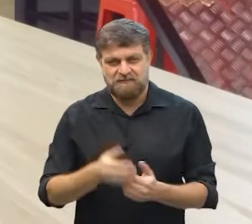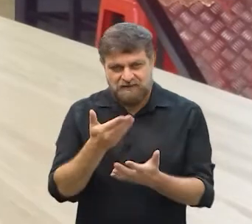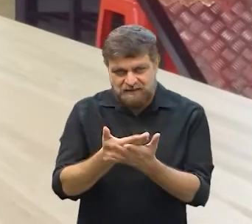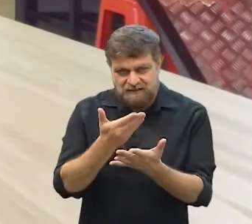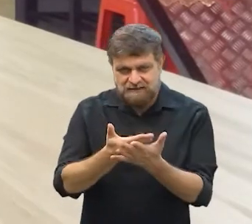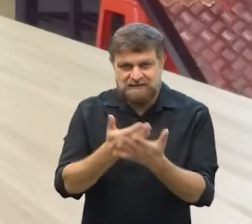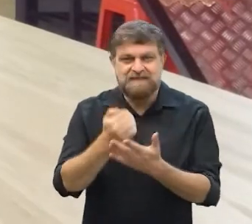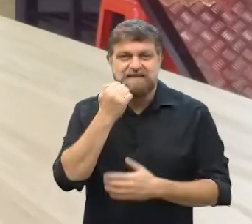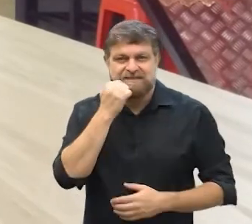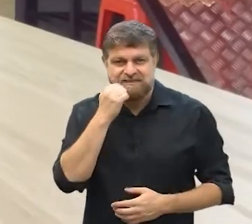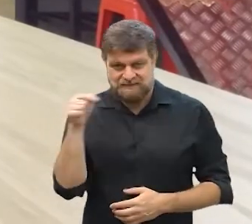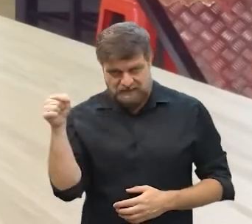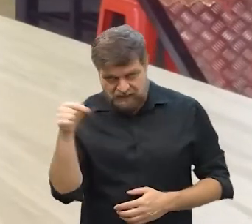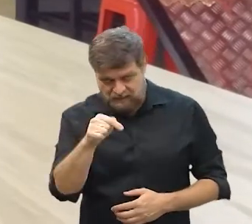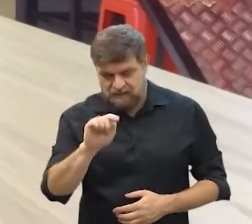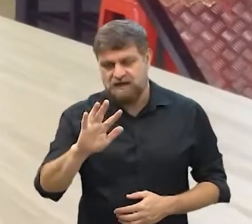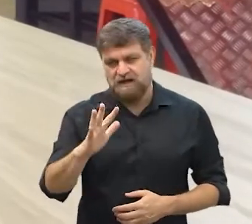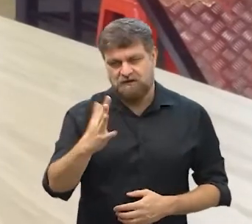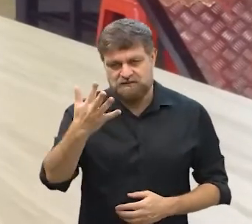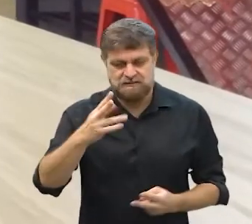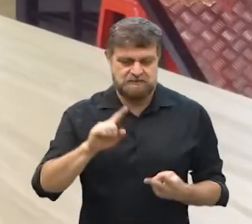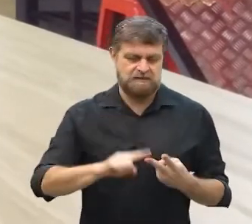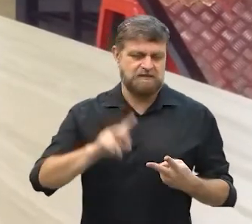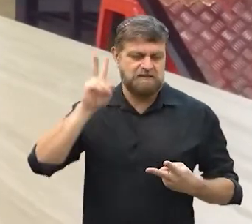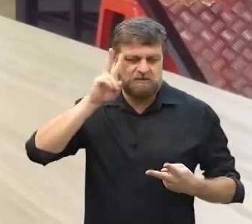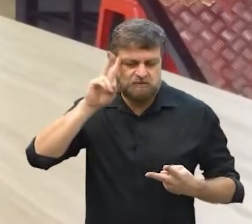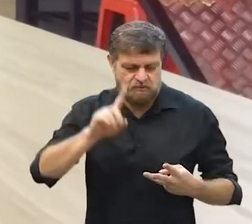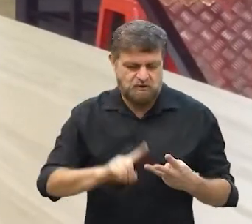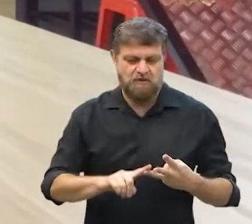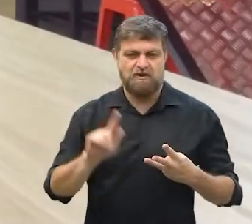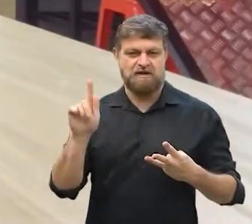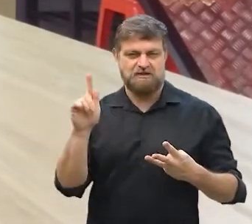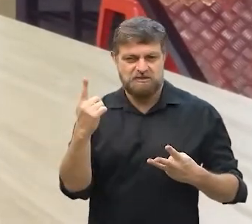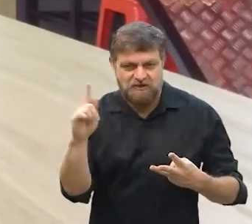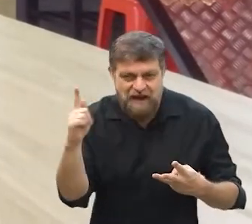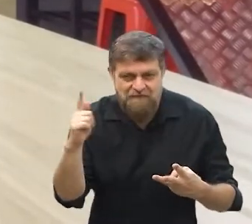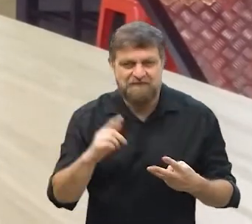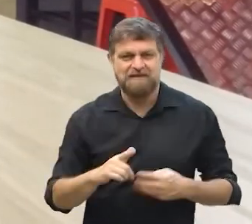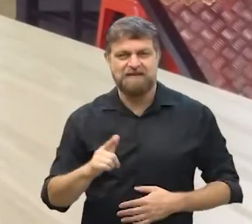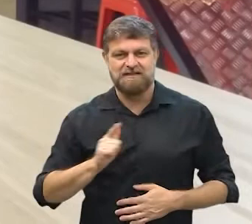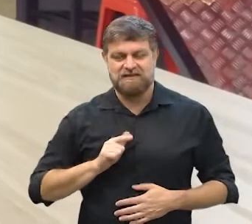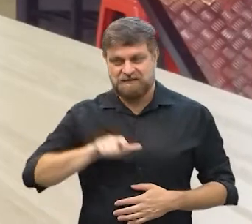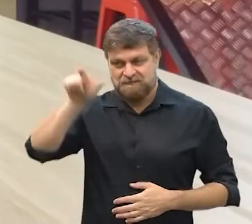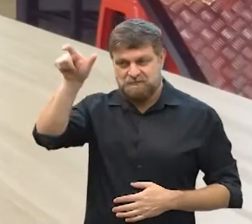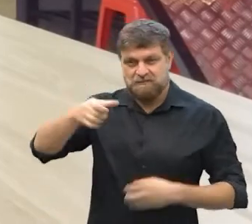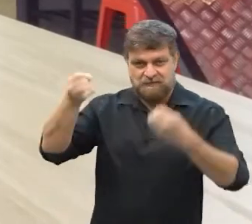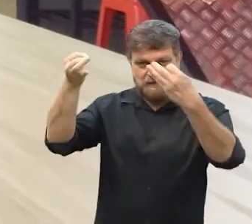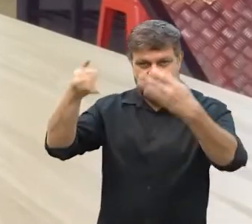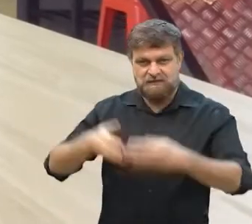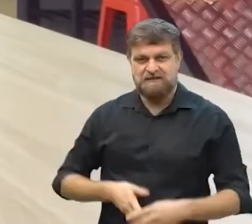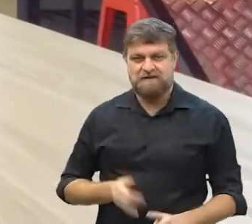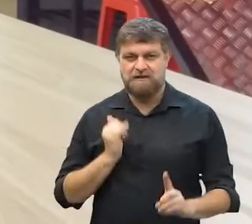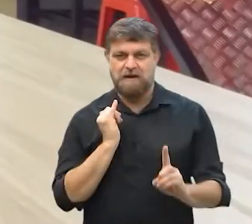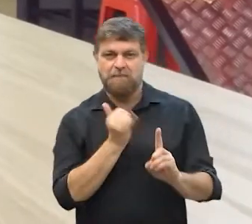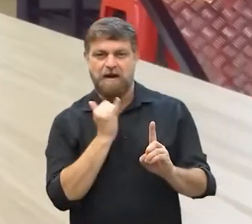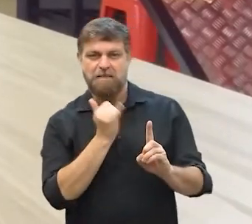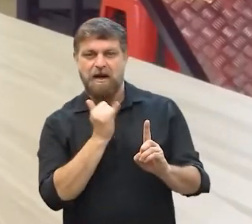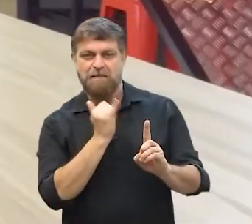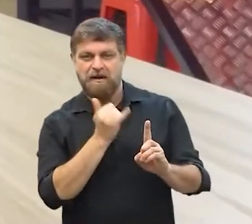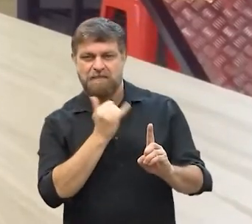ciências pode ter lá? Ciências, história, geografia, a formação do mundo. O Daniel estava até falando aqui do marketing, né,